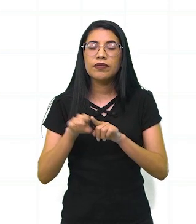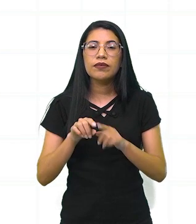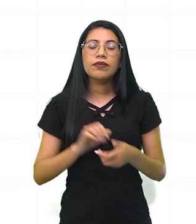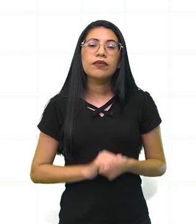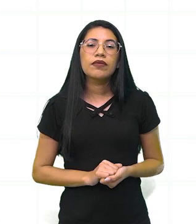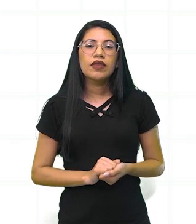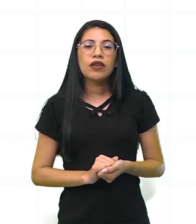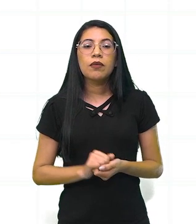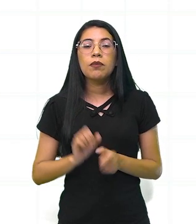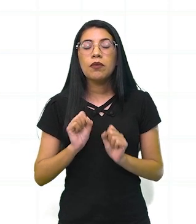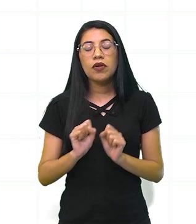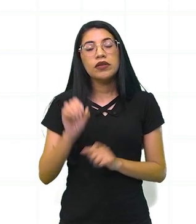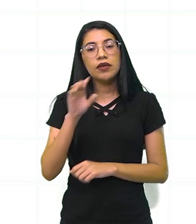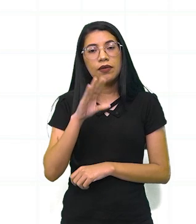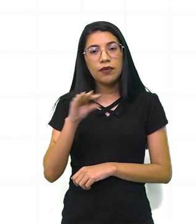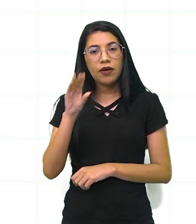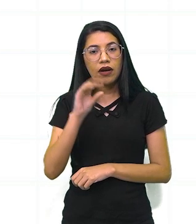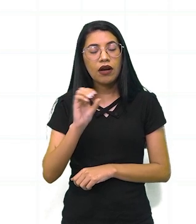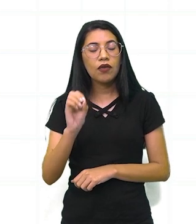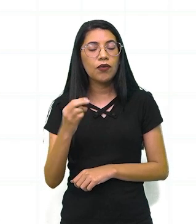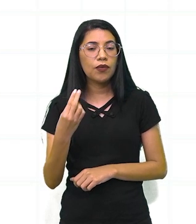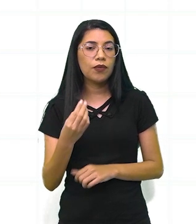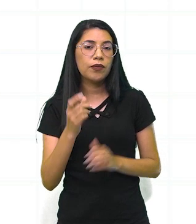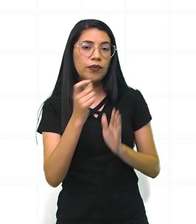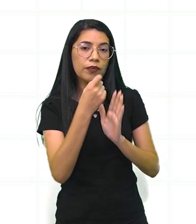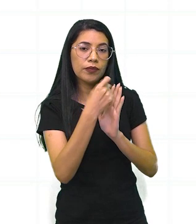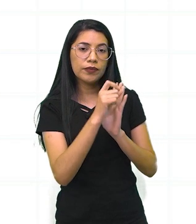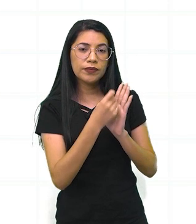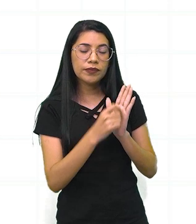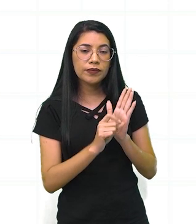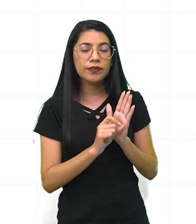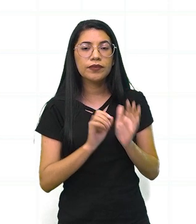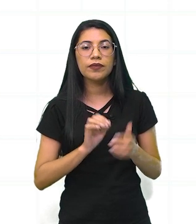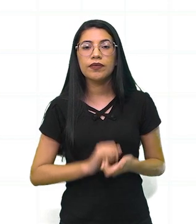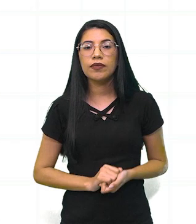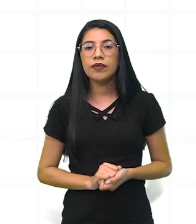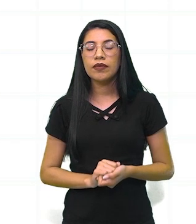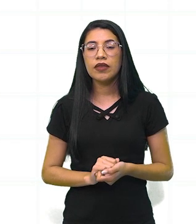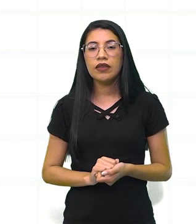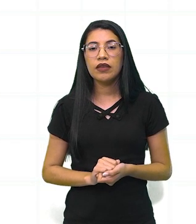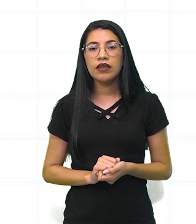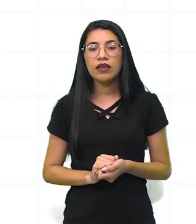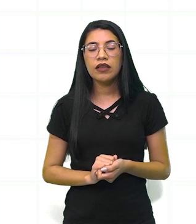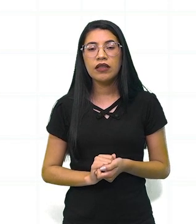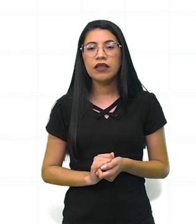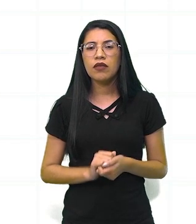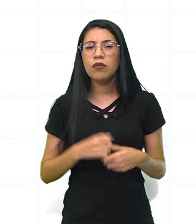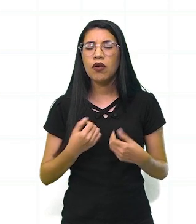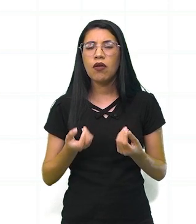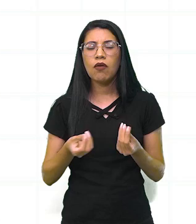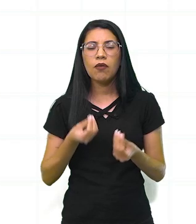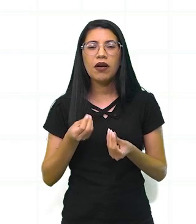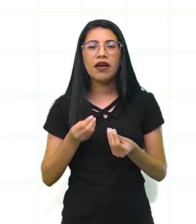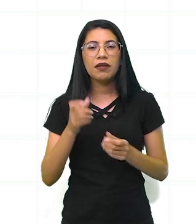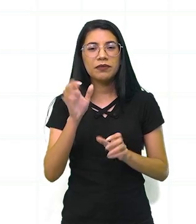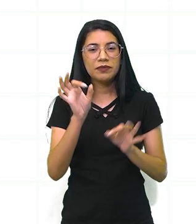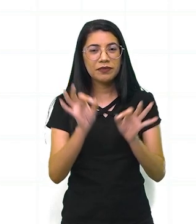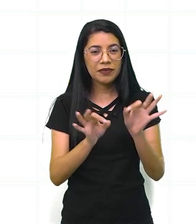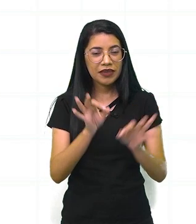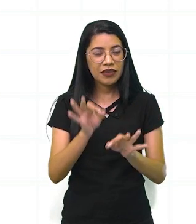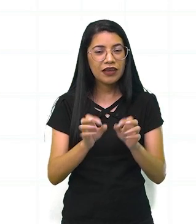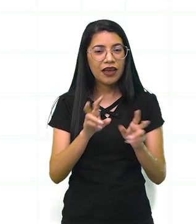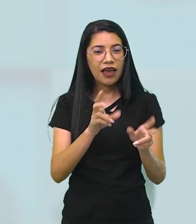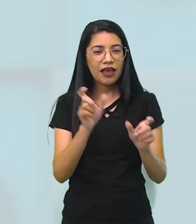oral né ou por escrito quantas vezes nós não encontramos pessoas aí que julgam né os